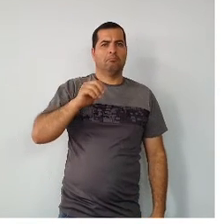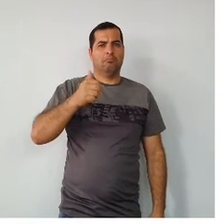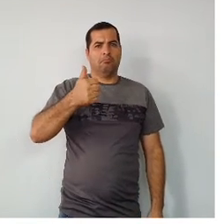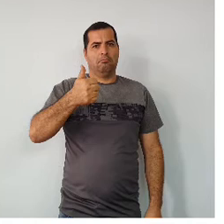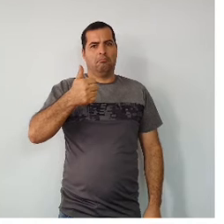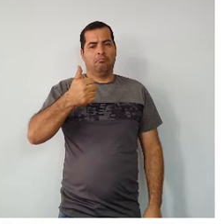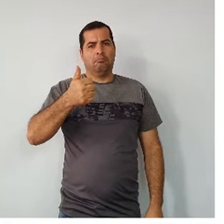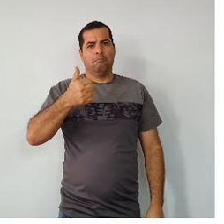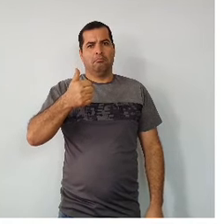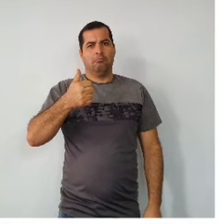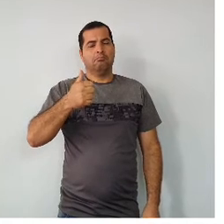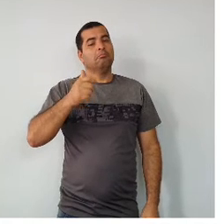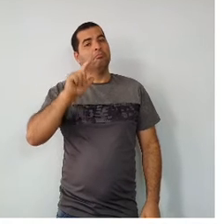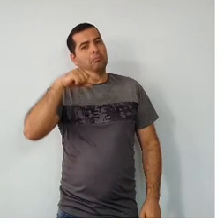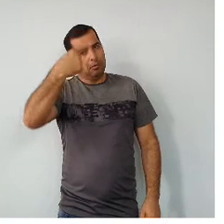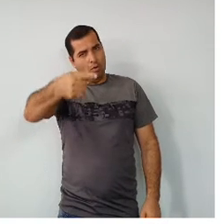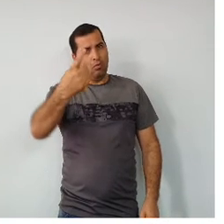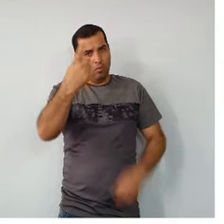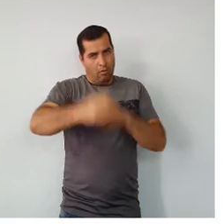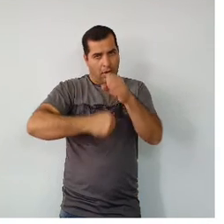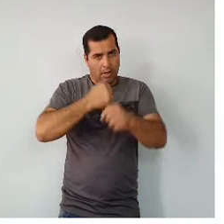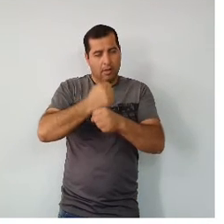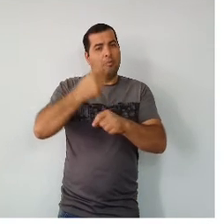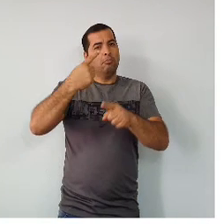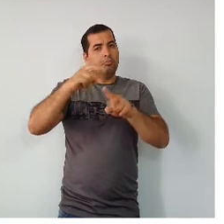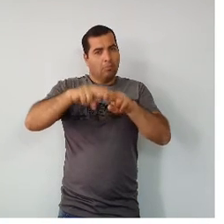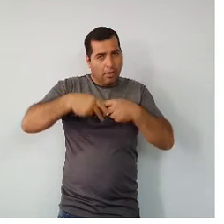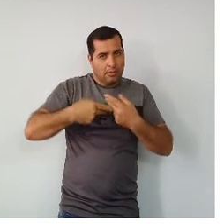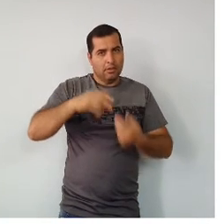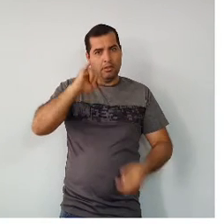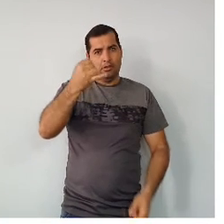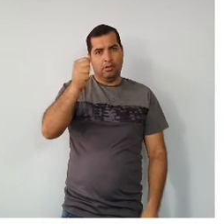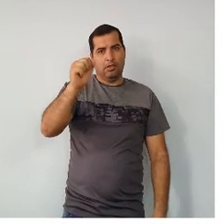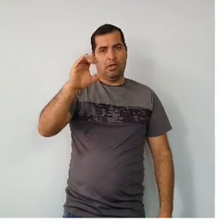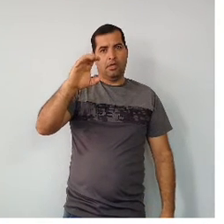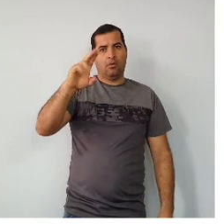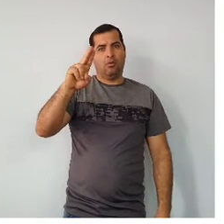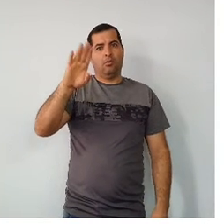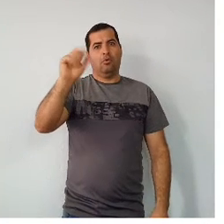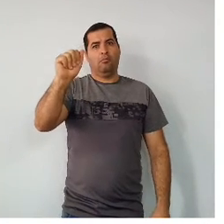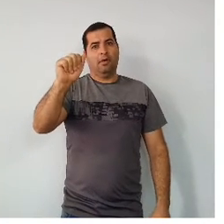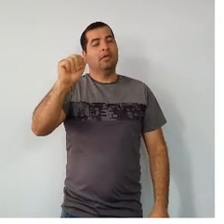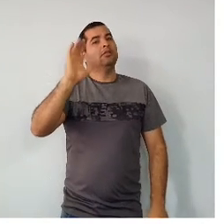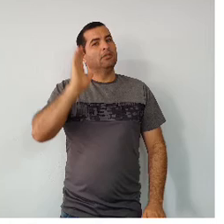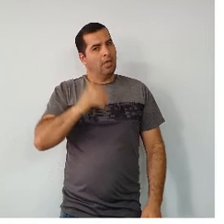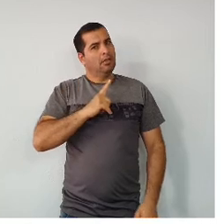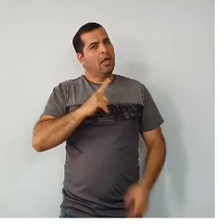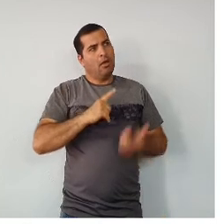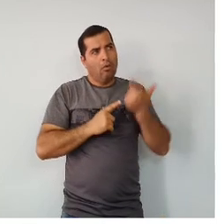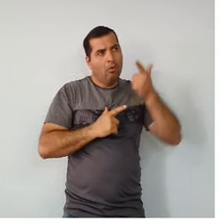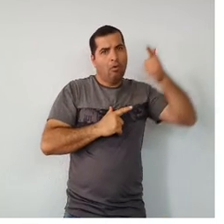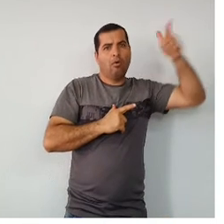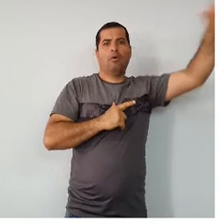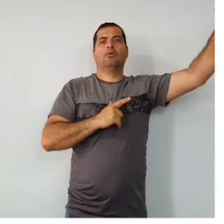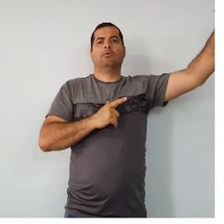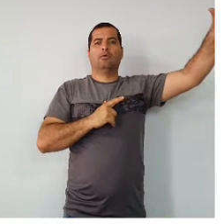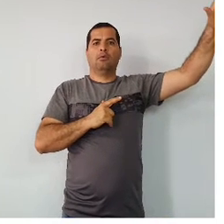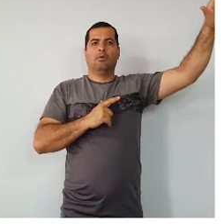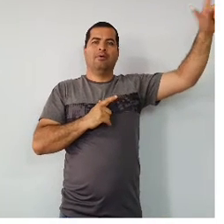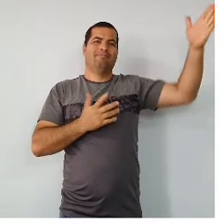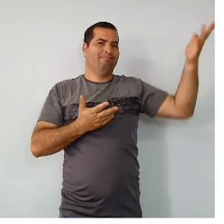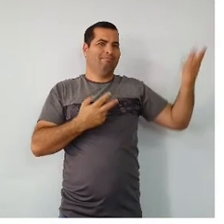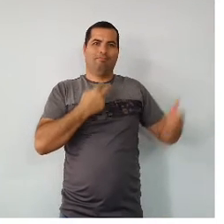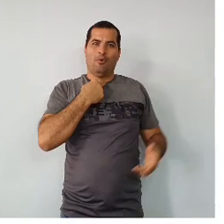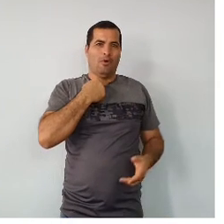ano seguinte aí, em virtude ao nome de Jacuba, já batizar um distrito da região